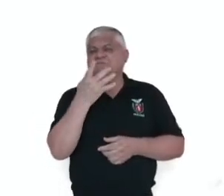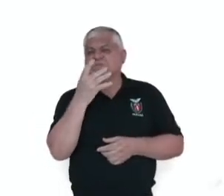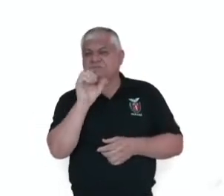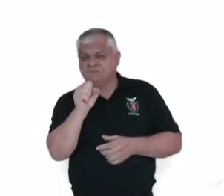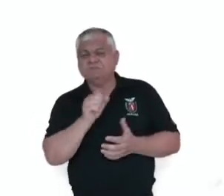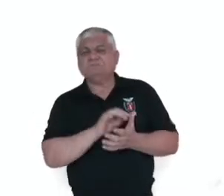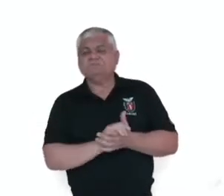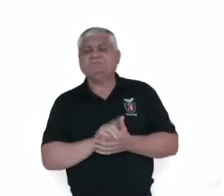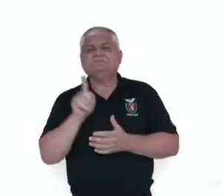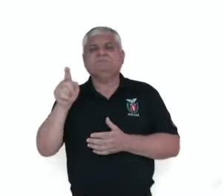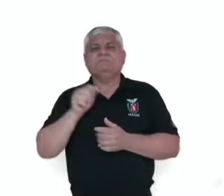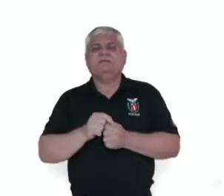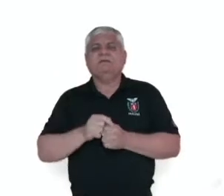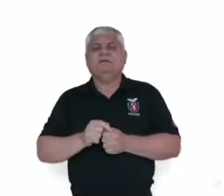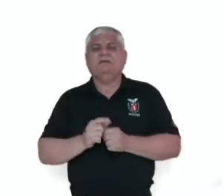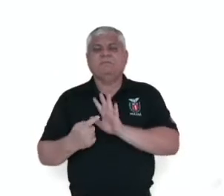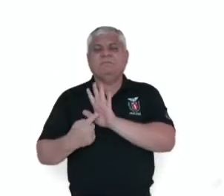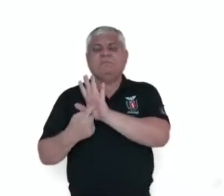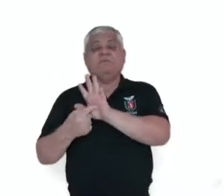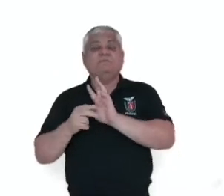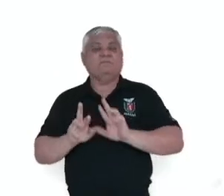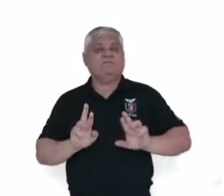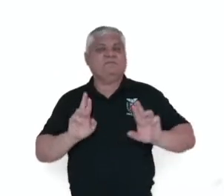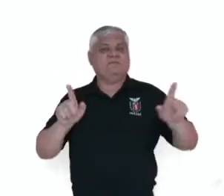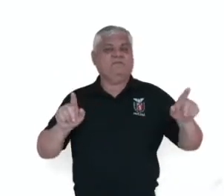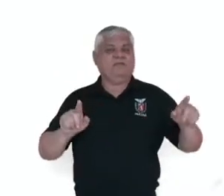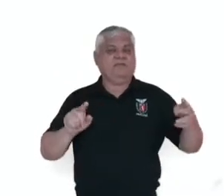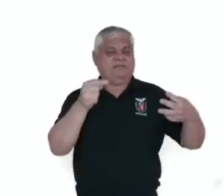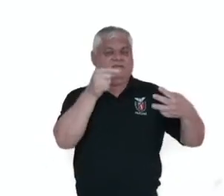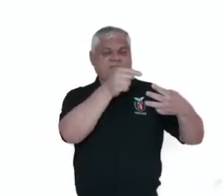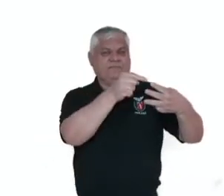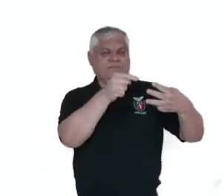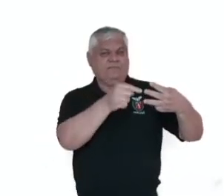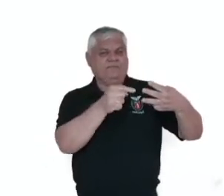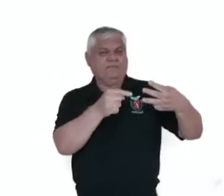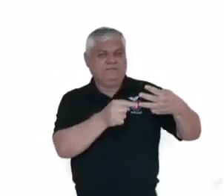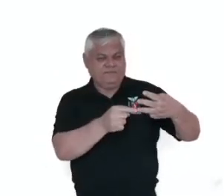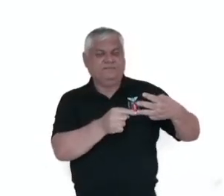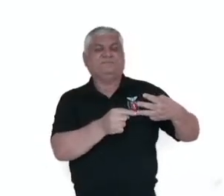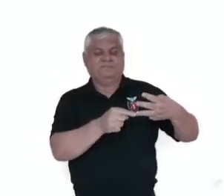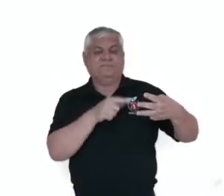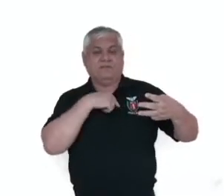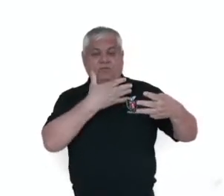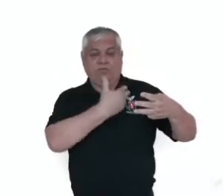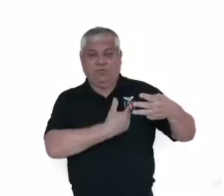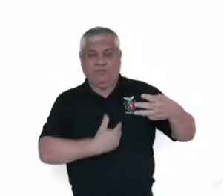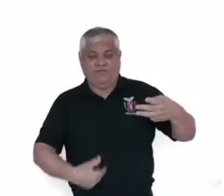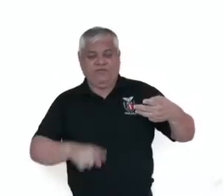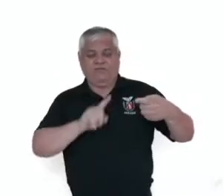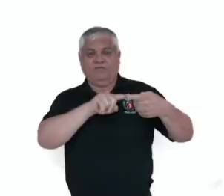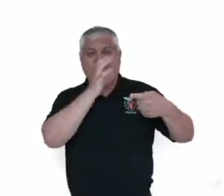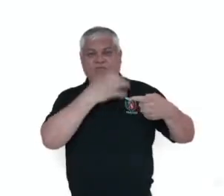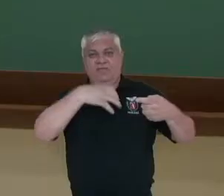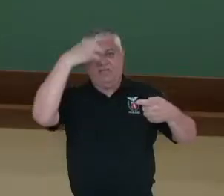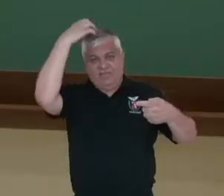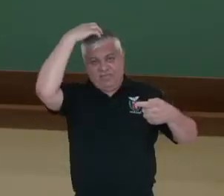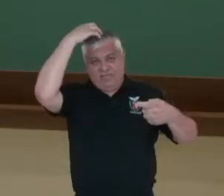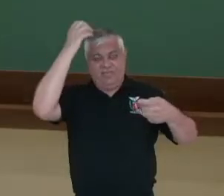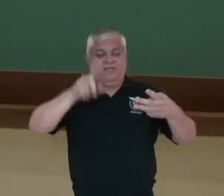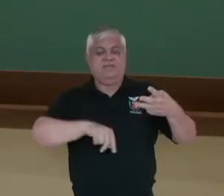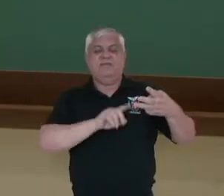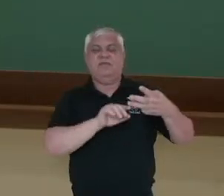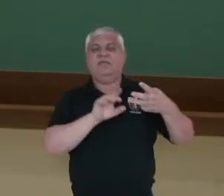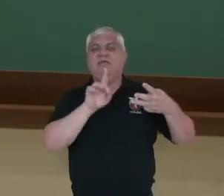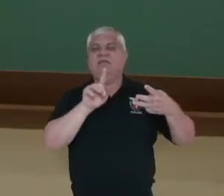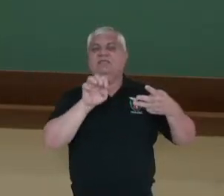1748, ele diferencia as formas de governo: república, monarquia e despotismo. Então, ele vai